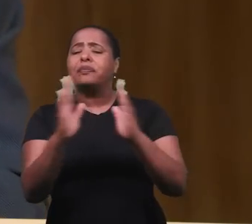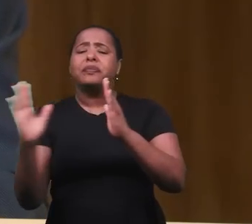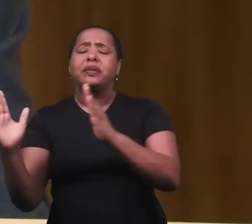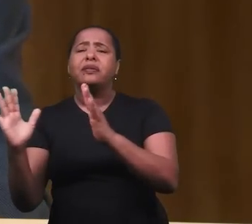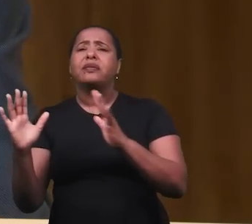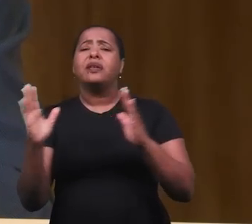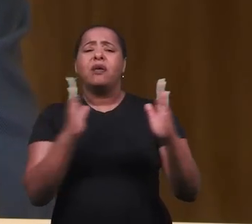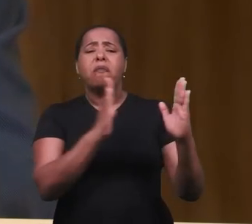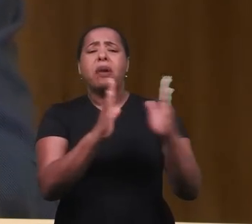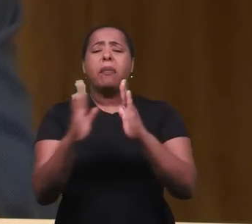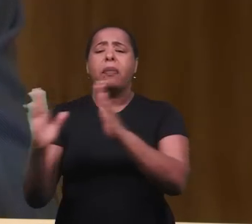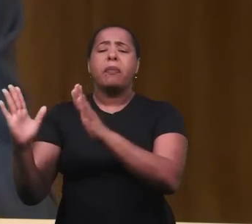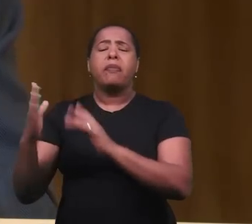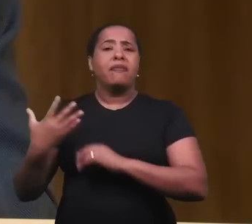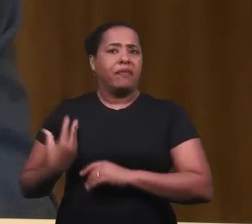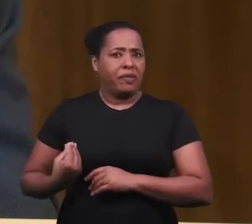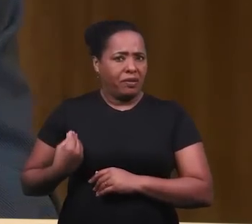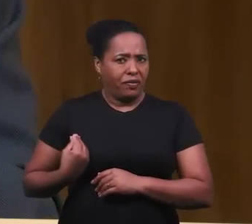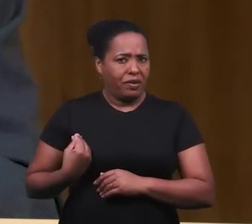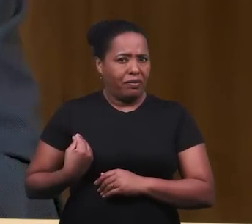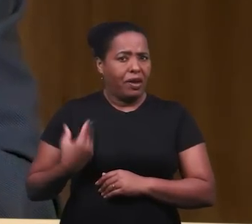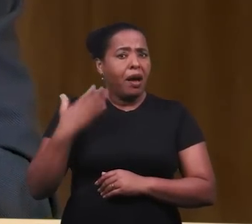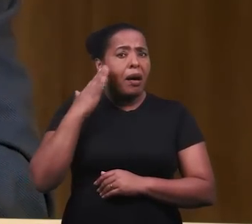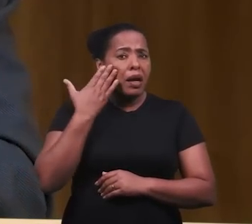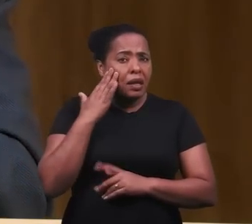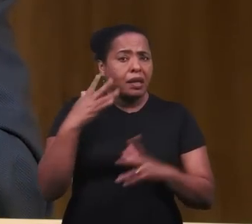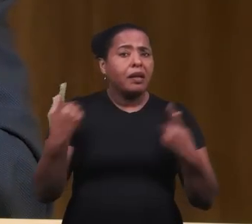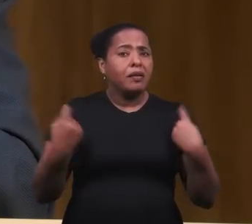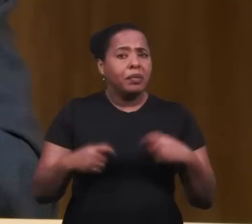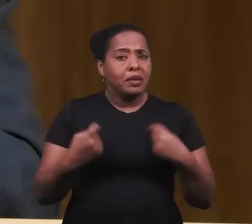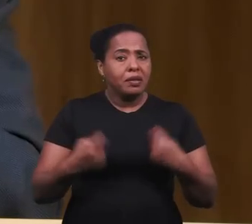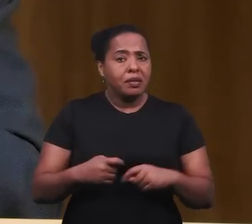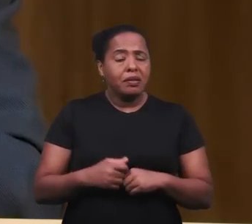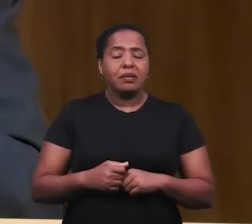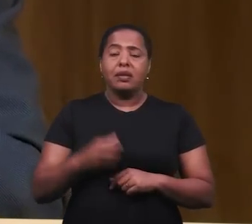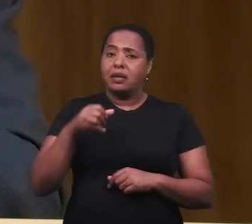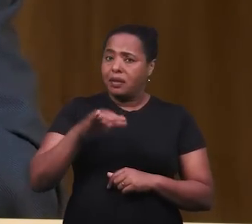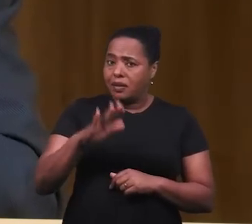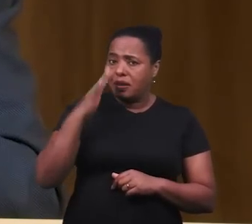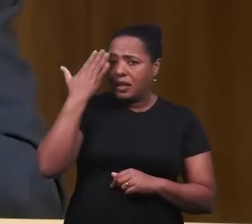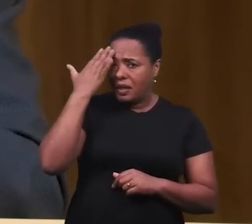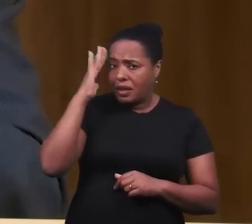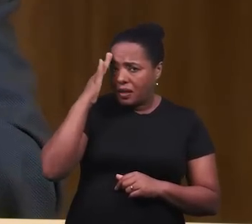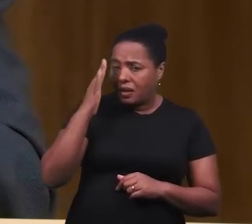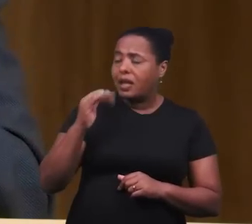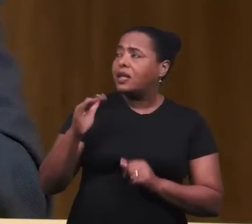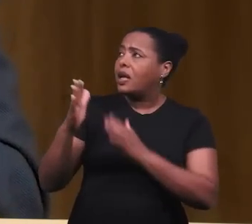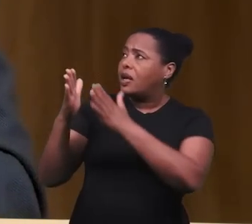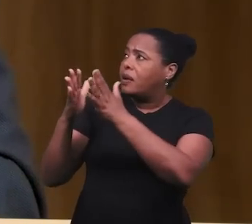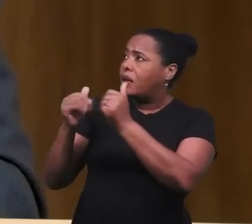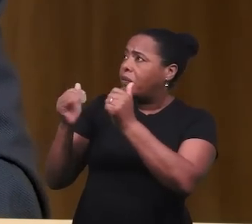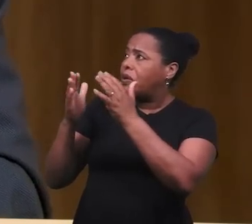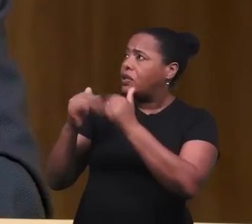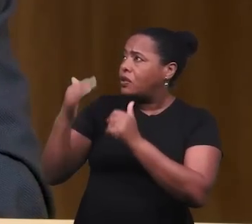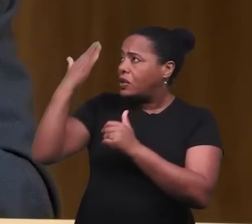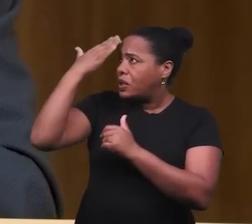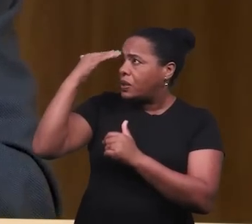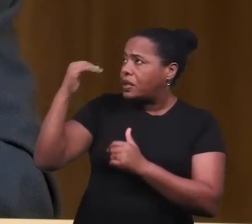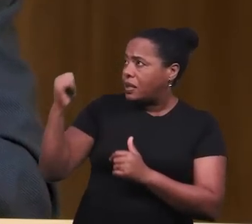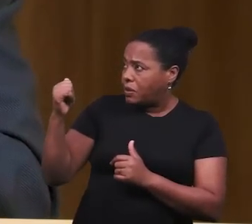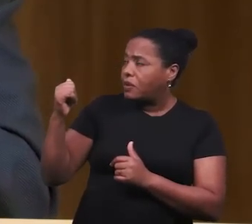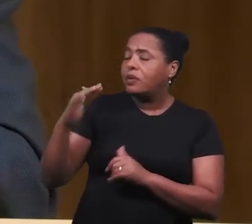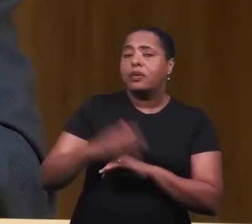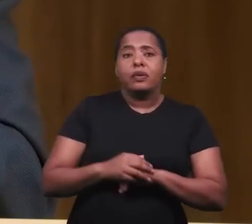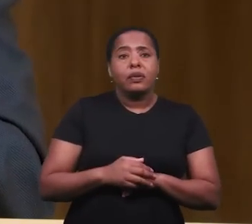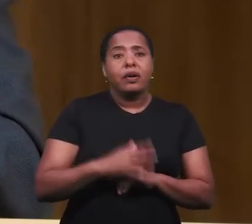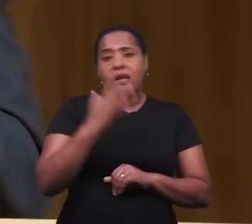o verão, que é a época dos dias alegres. Então, você consegue compreender os tempos determinados, as fases que está vivendo.